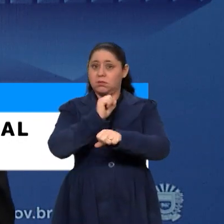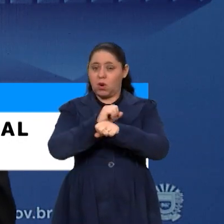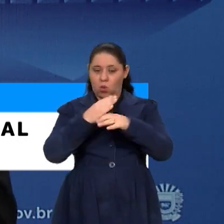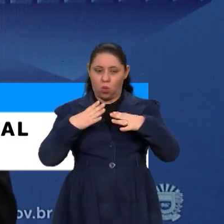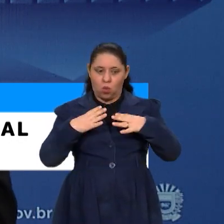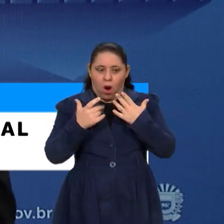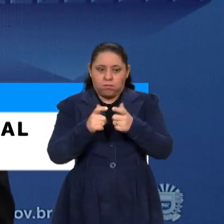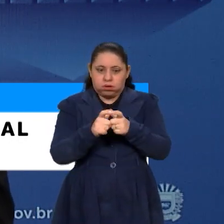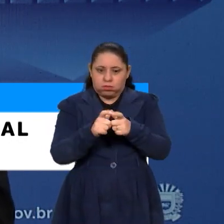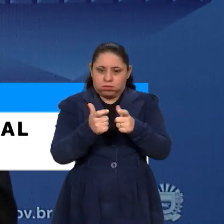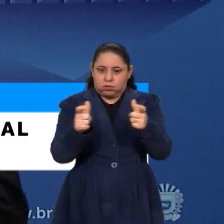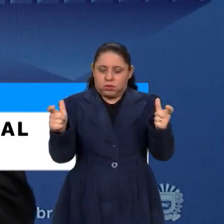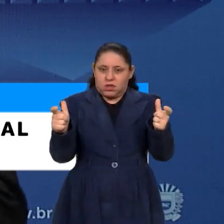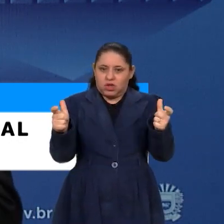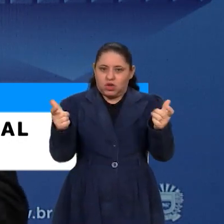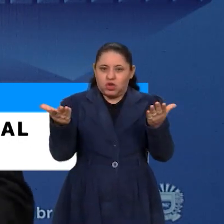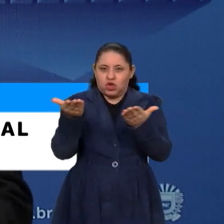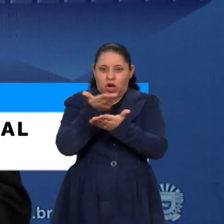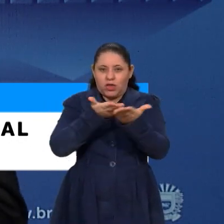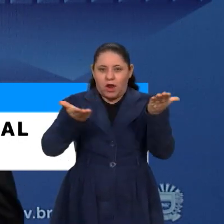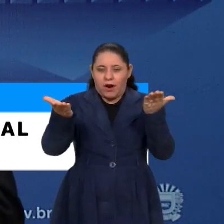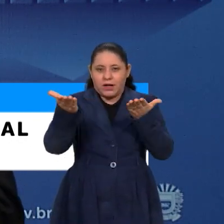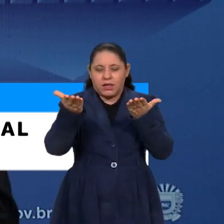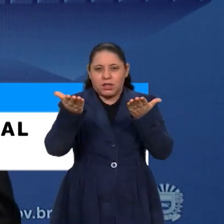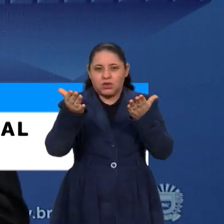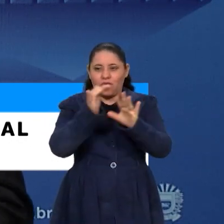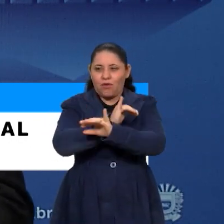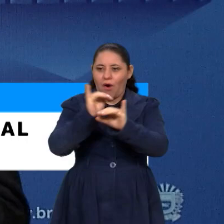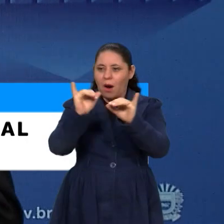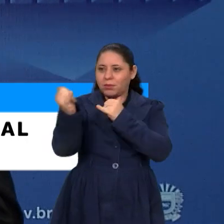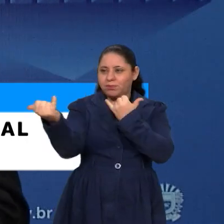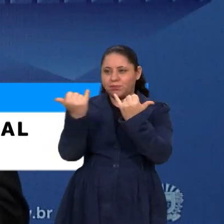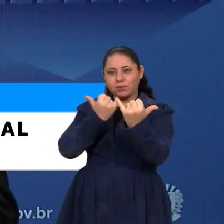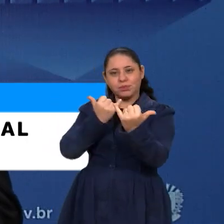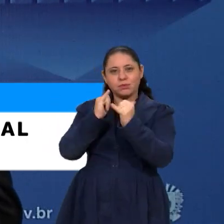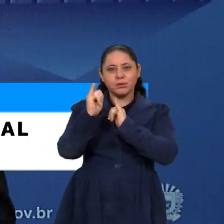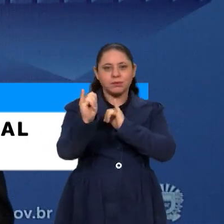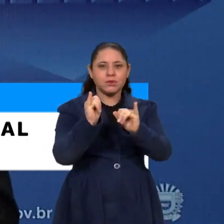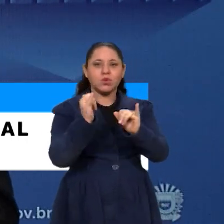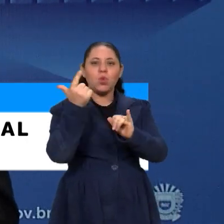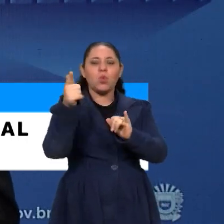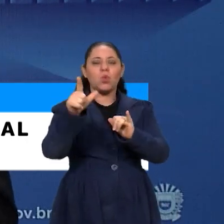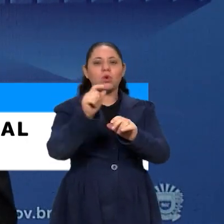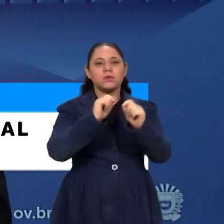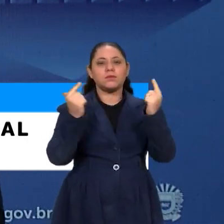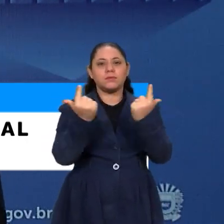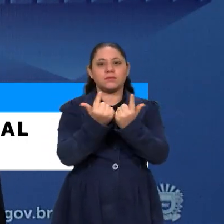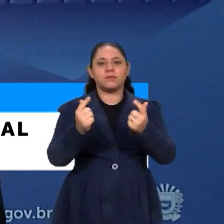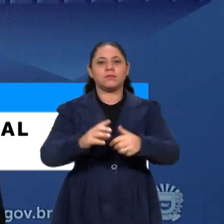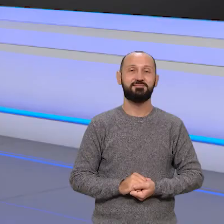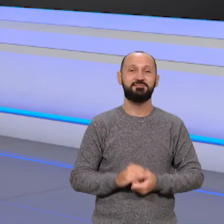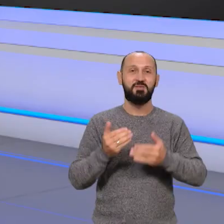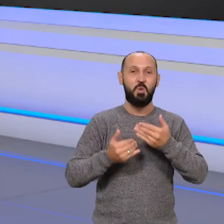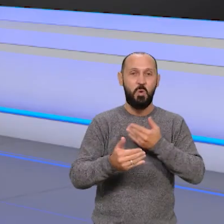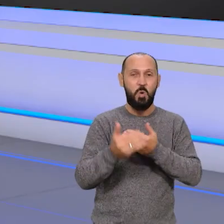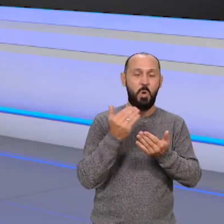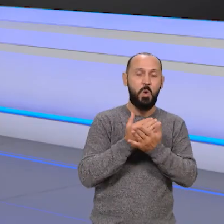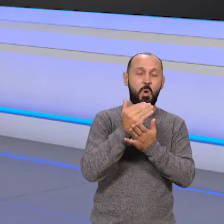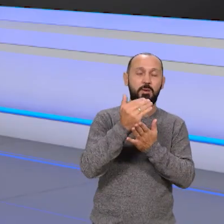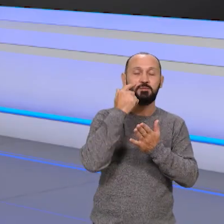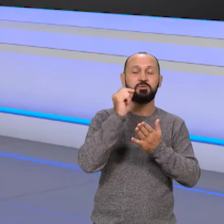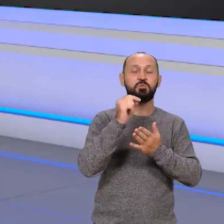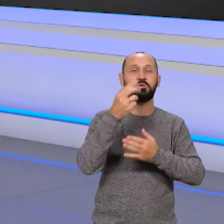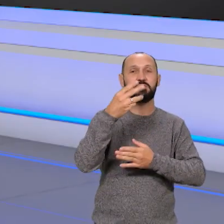gente espera um grande evento de troca de informações, de dados, né, de inovações com as outras assembleias.